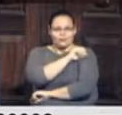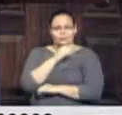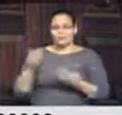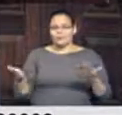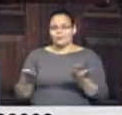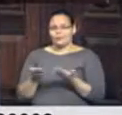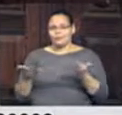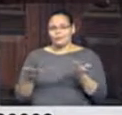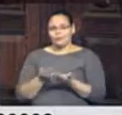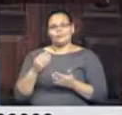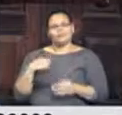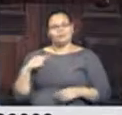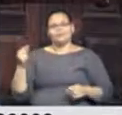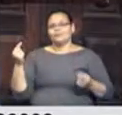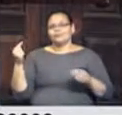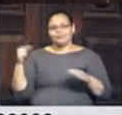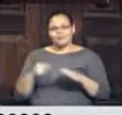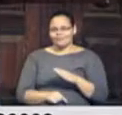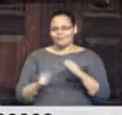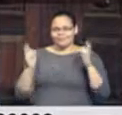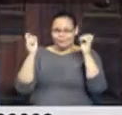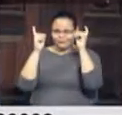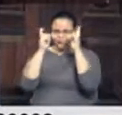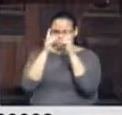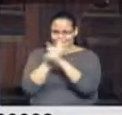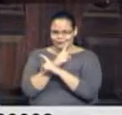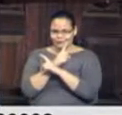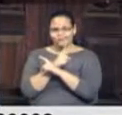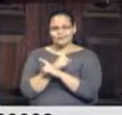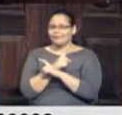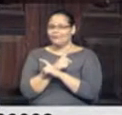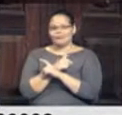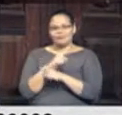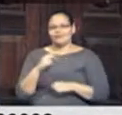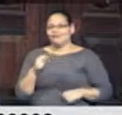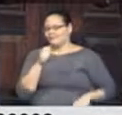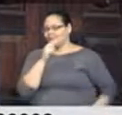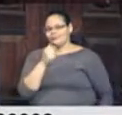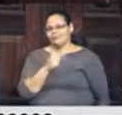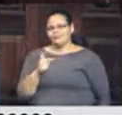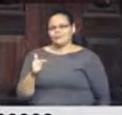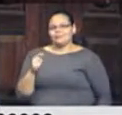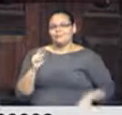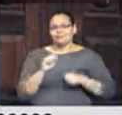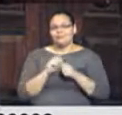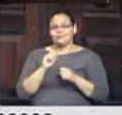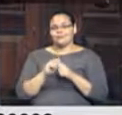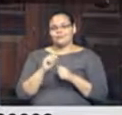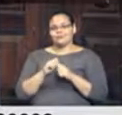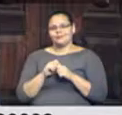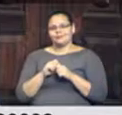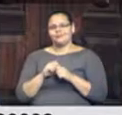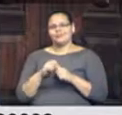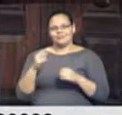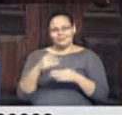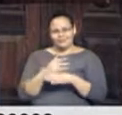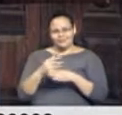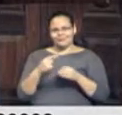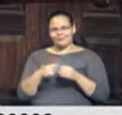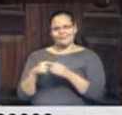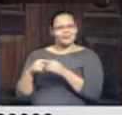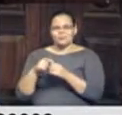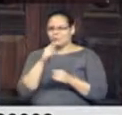que hoje passam por profundas dificuldades, que não deveriam ter feito na época. Cidades que não